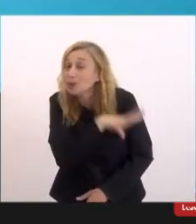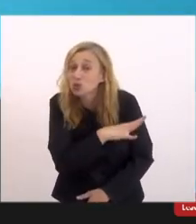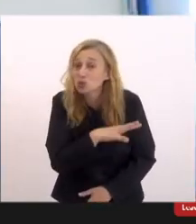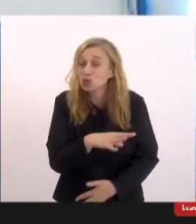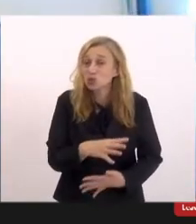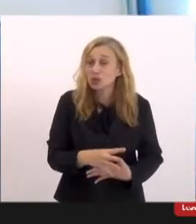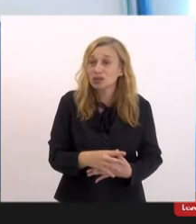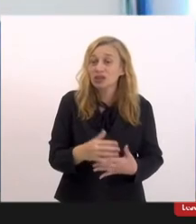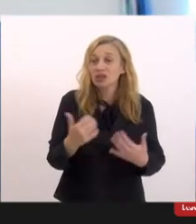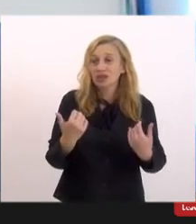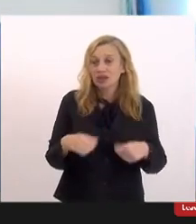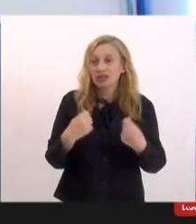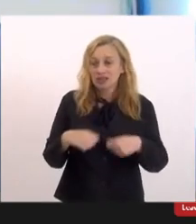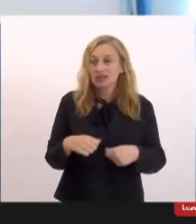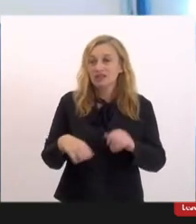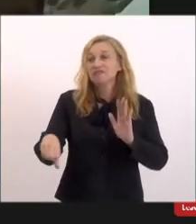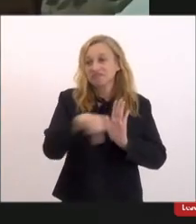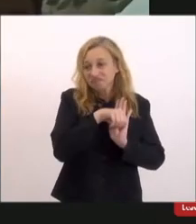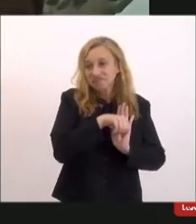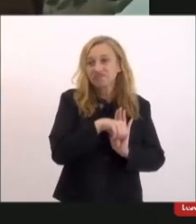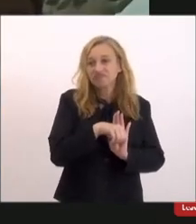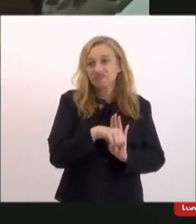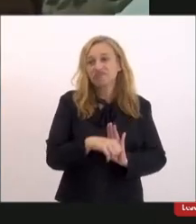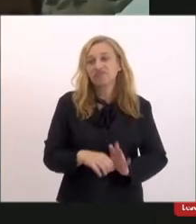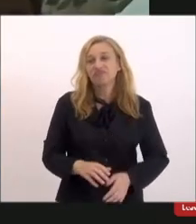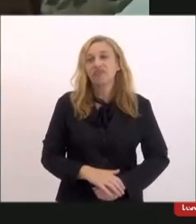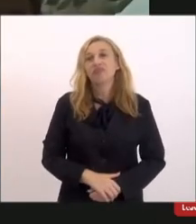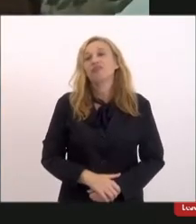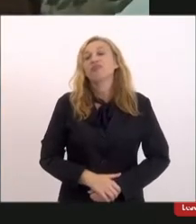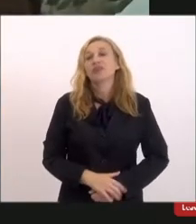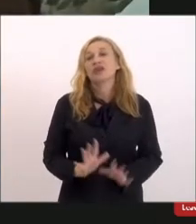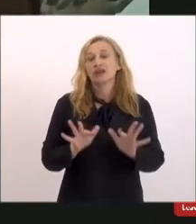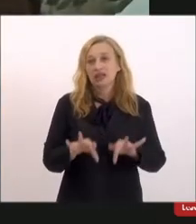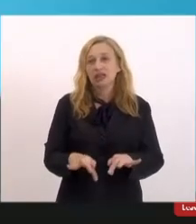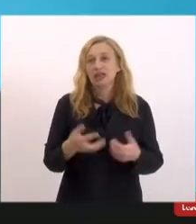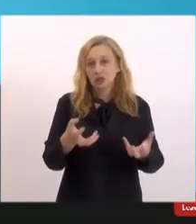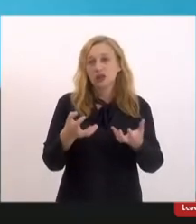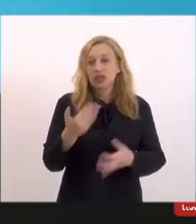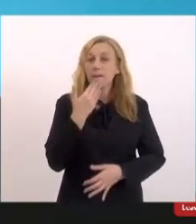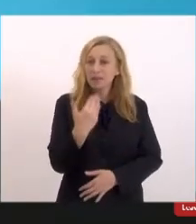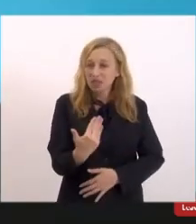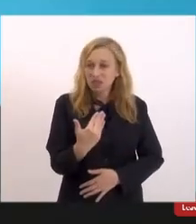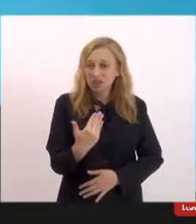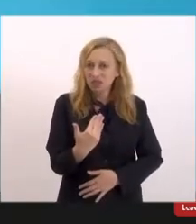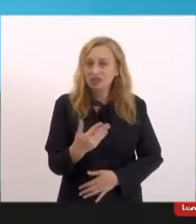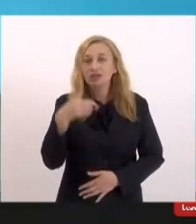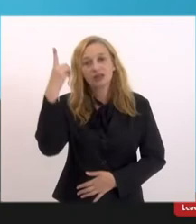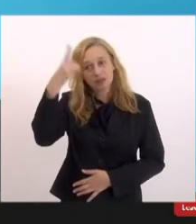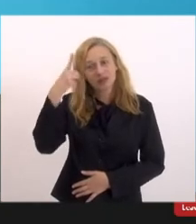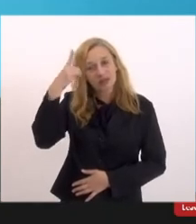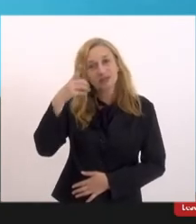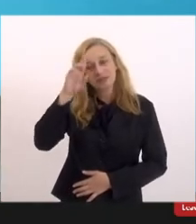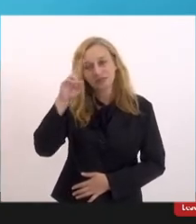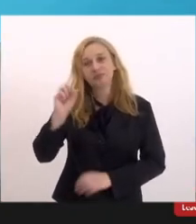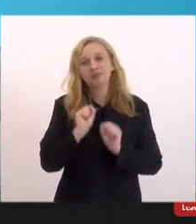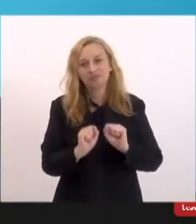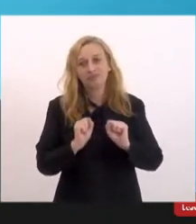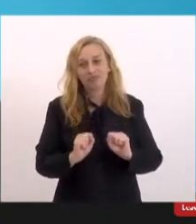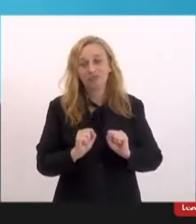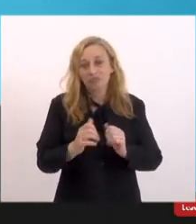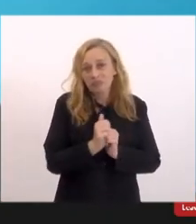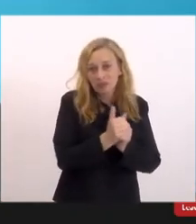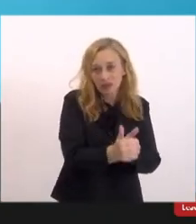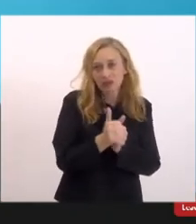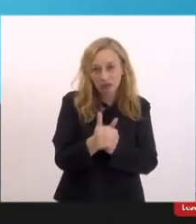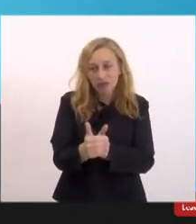ser criminalizadas. Para finalizar, eu queria pedir, deputado, que o senhor pudesse